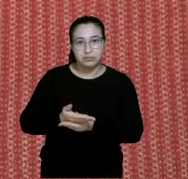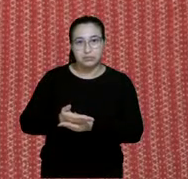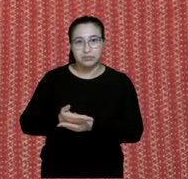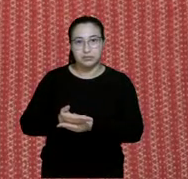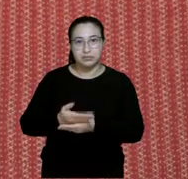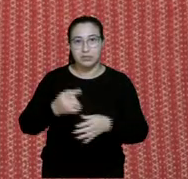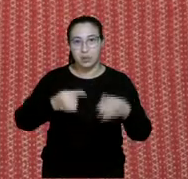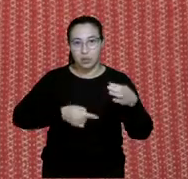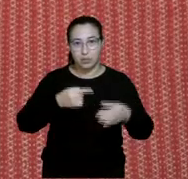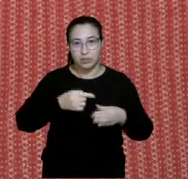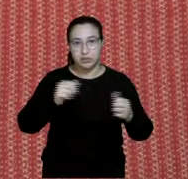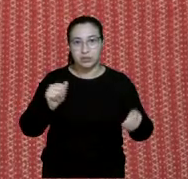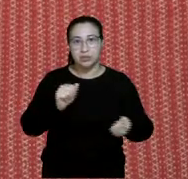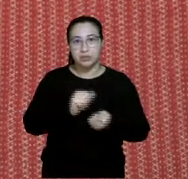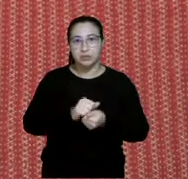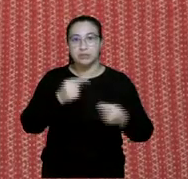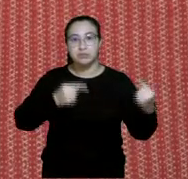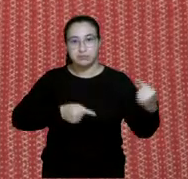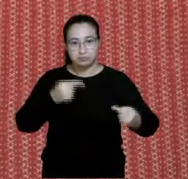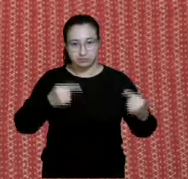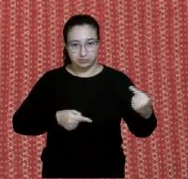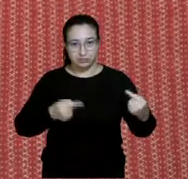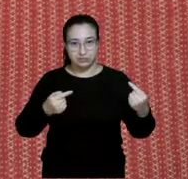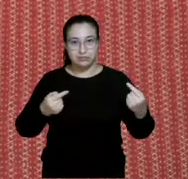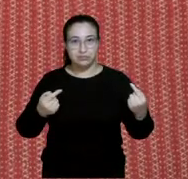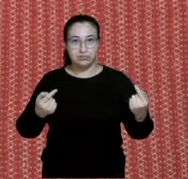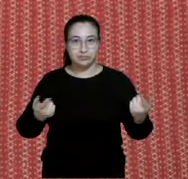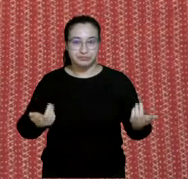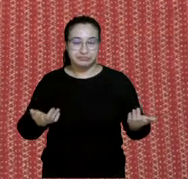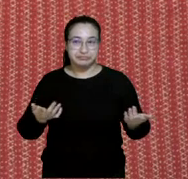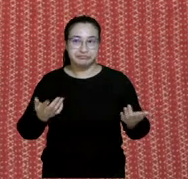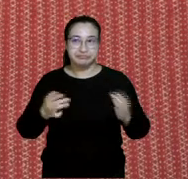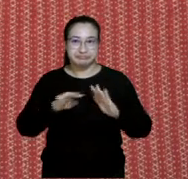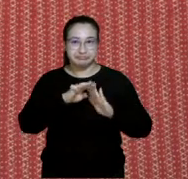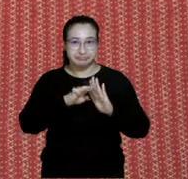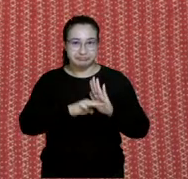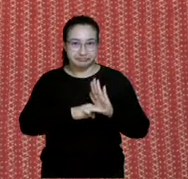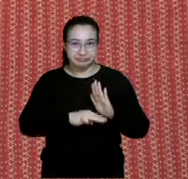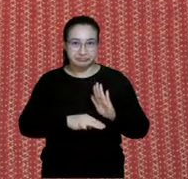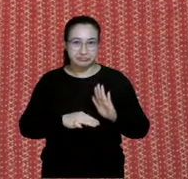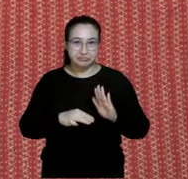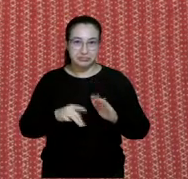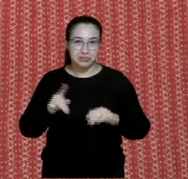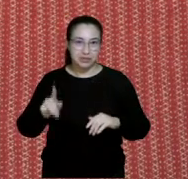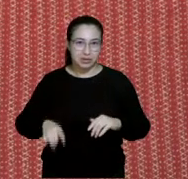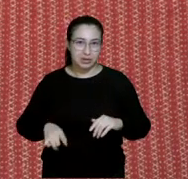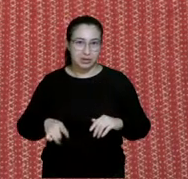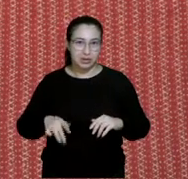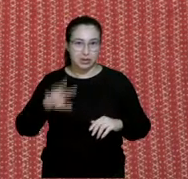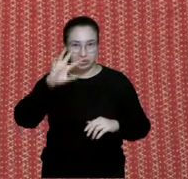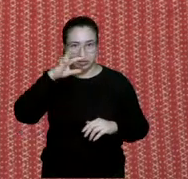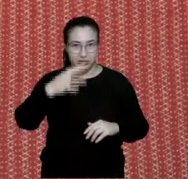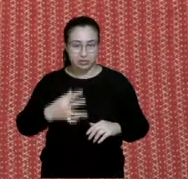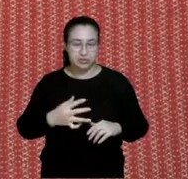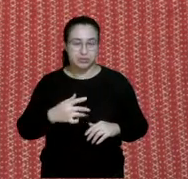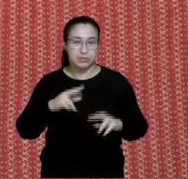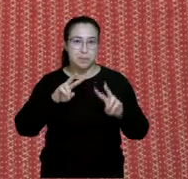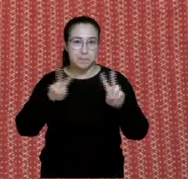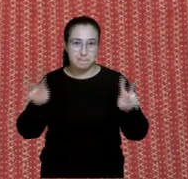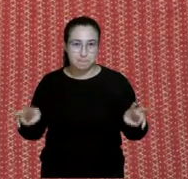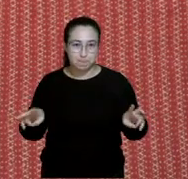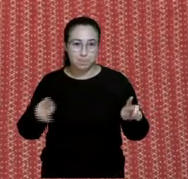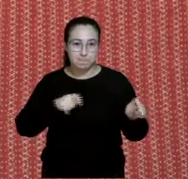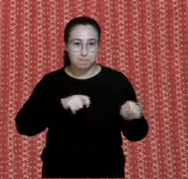conjuntas, eu acho que esse debate ele apareceu. Infelizmente, a matéria ela não vem sanar uma questão administrativa, ela vem